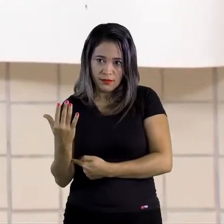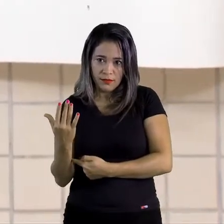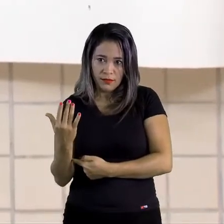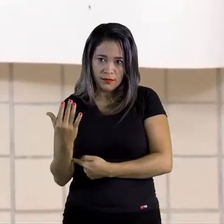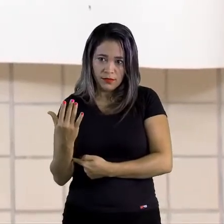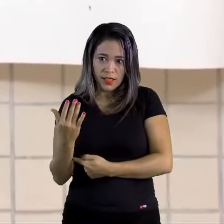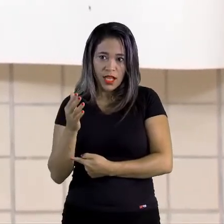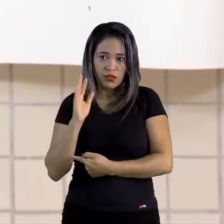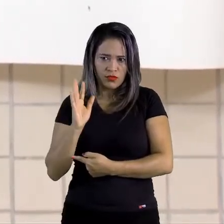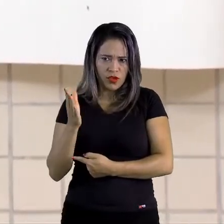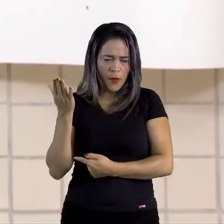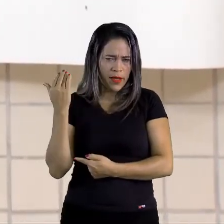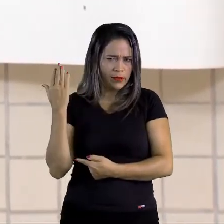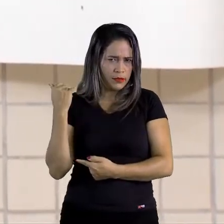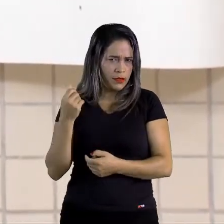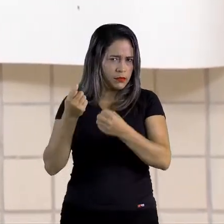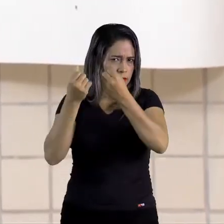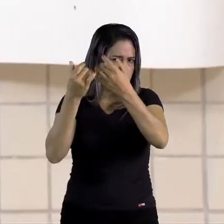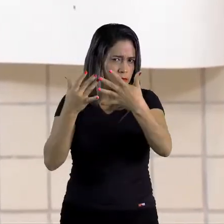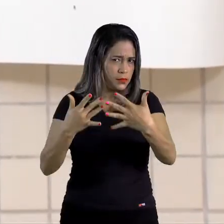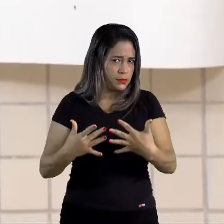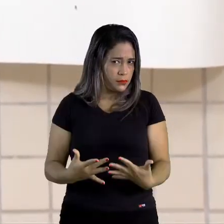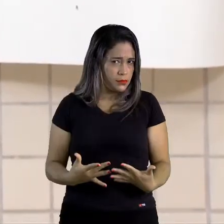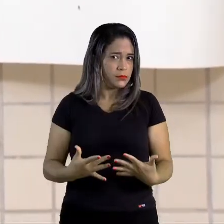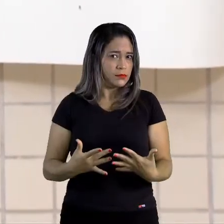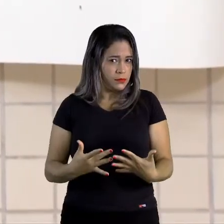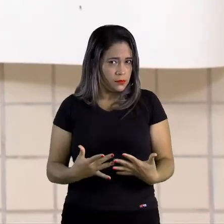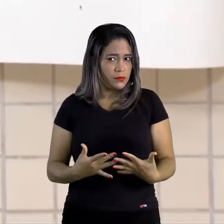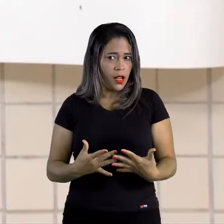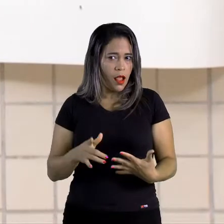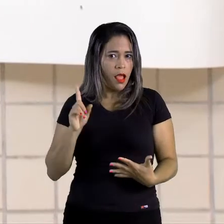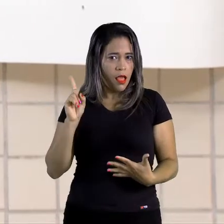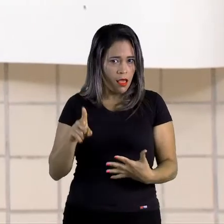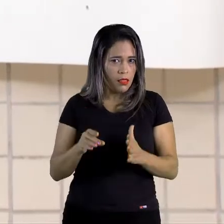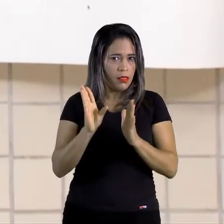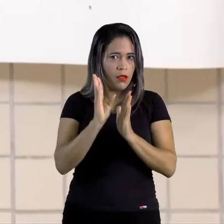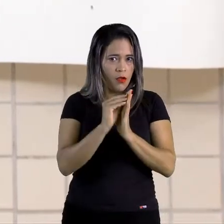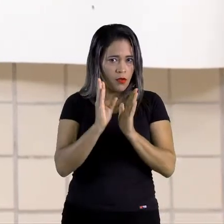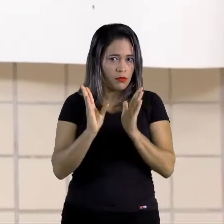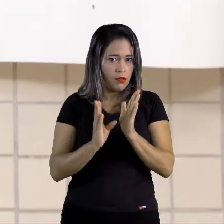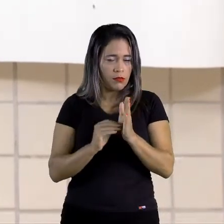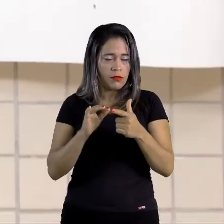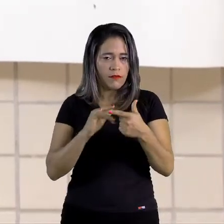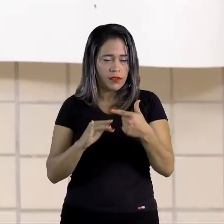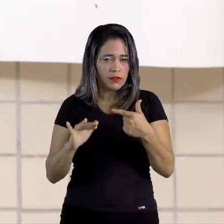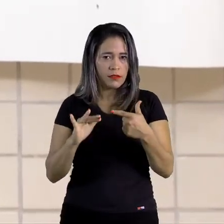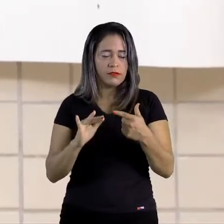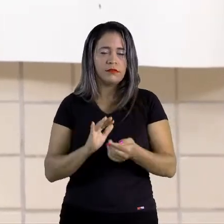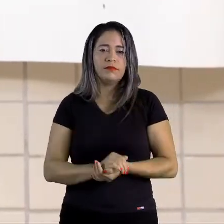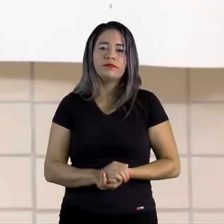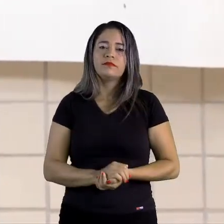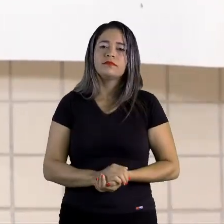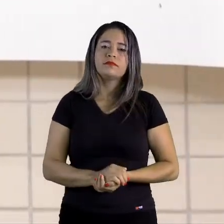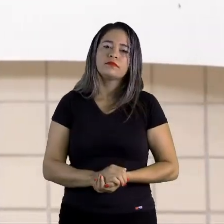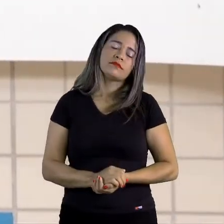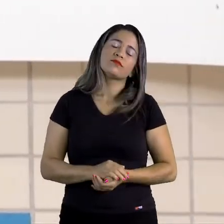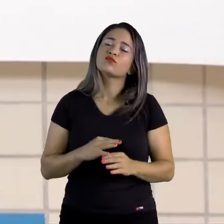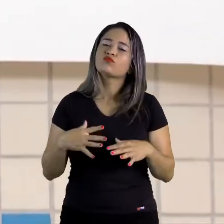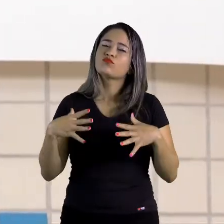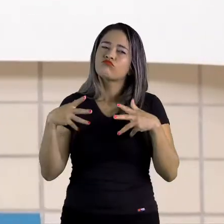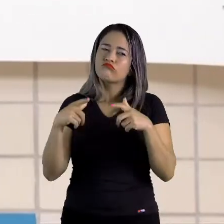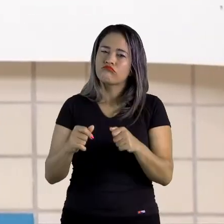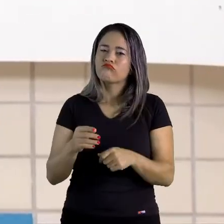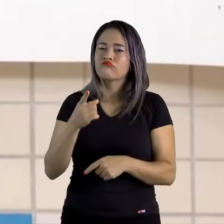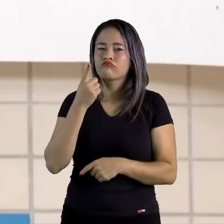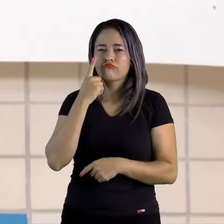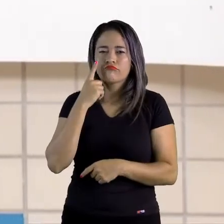nossa primeira aulinha lá atrás, falando sobre fração, ok? Com tudo isso que nós vimos,